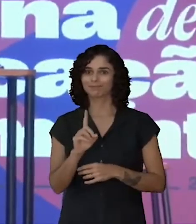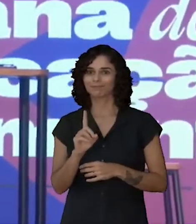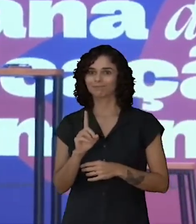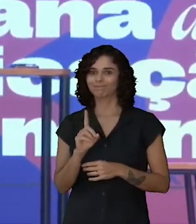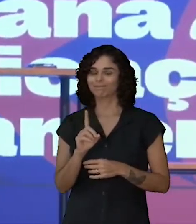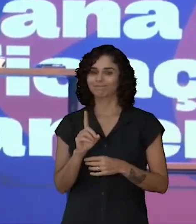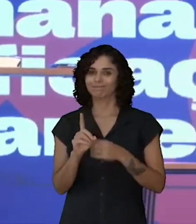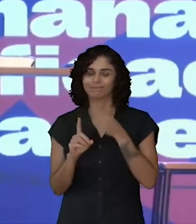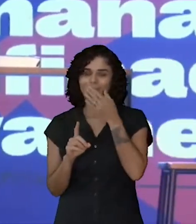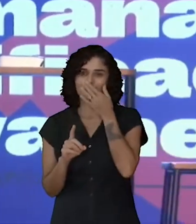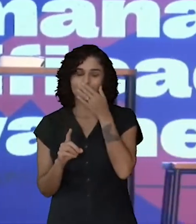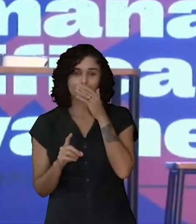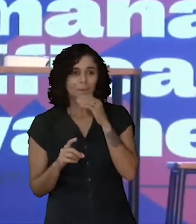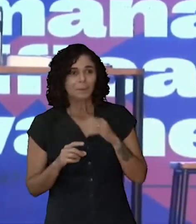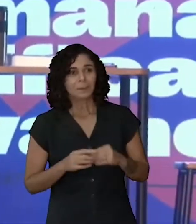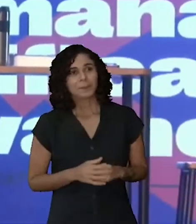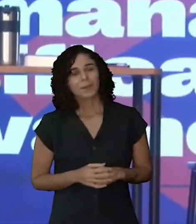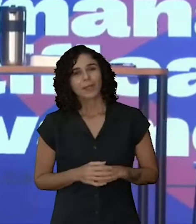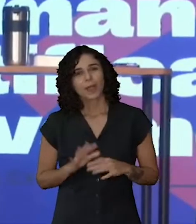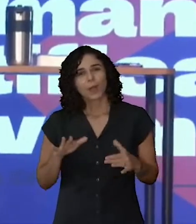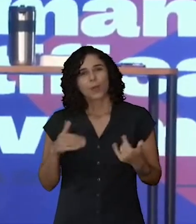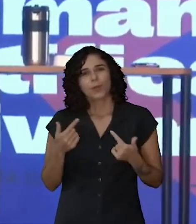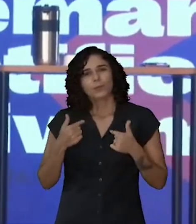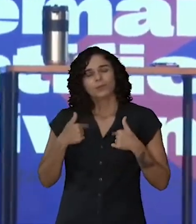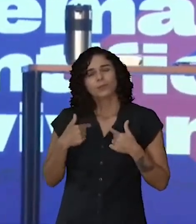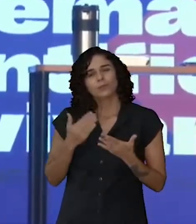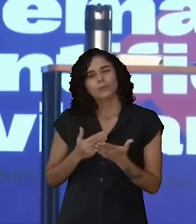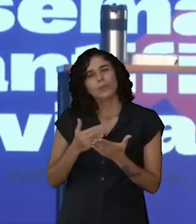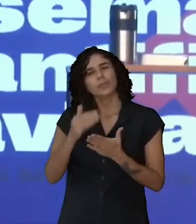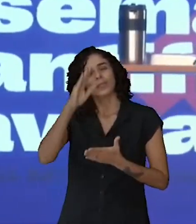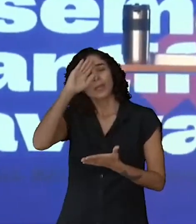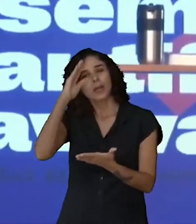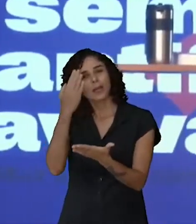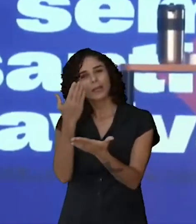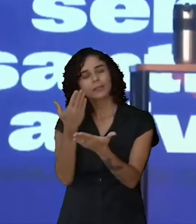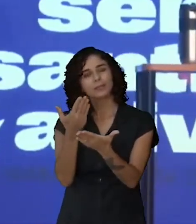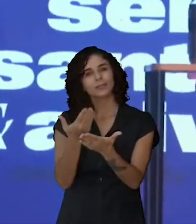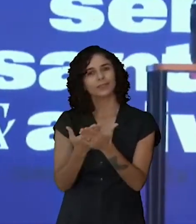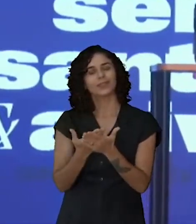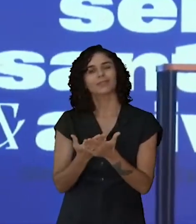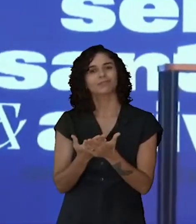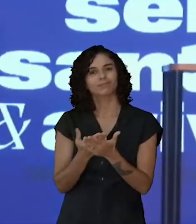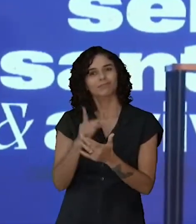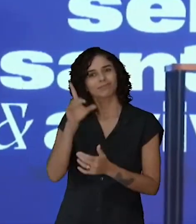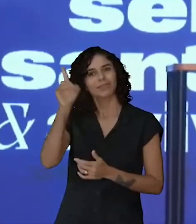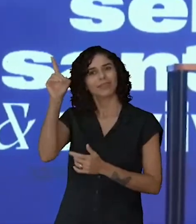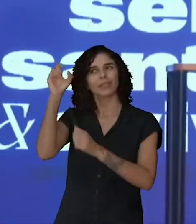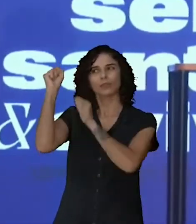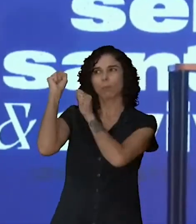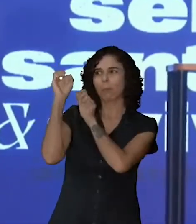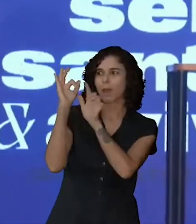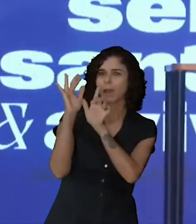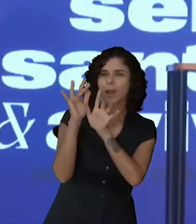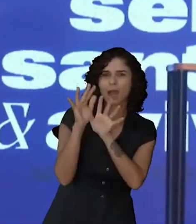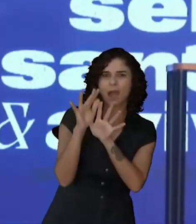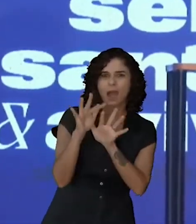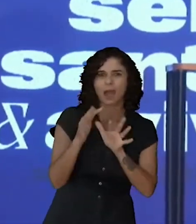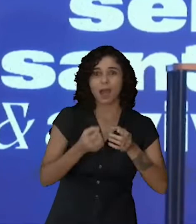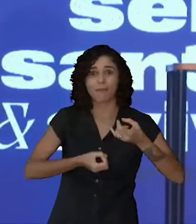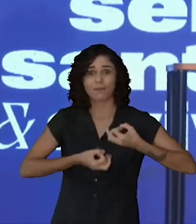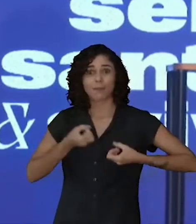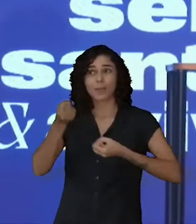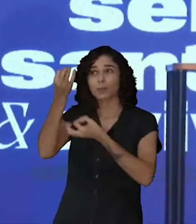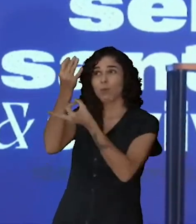E quando eu comecei a crer que Deus derramaria um avivamento sobre essa igreja,